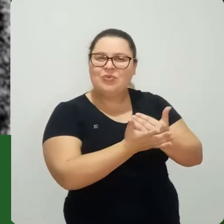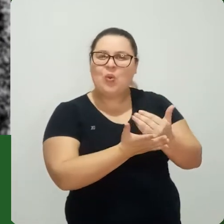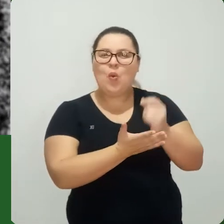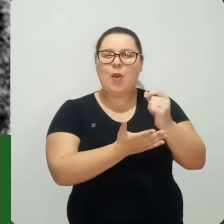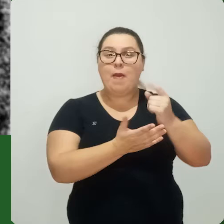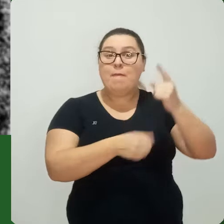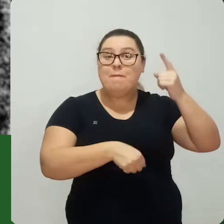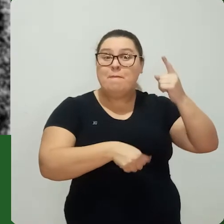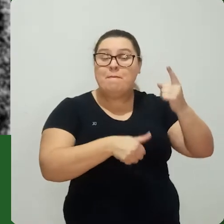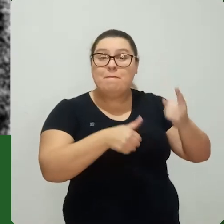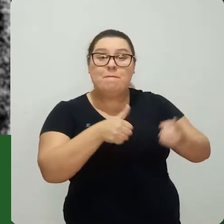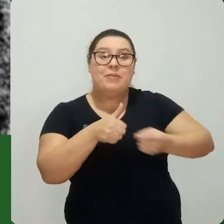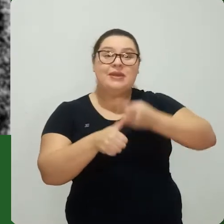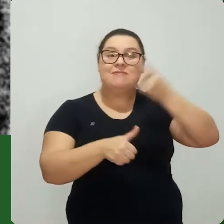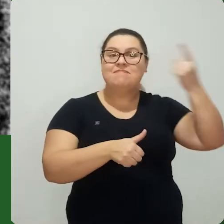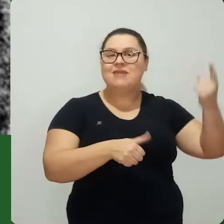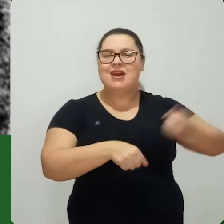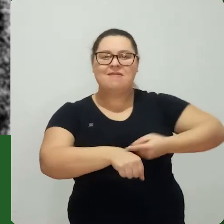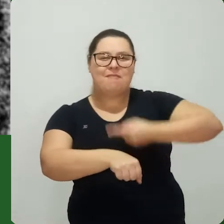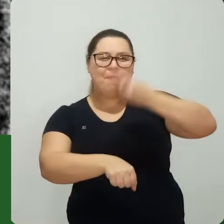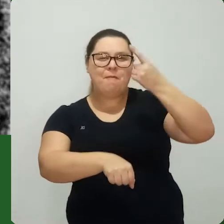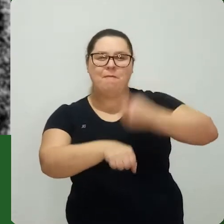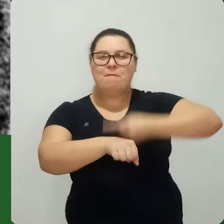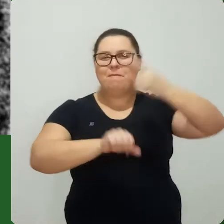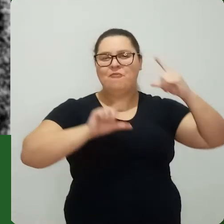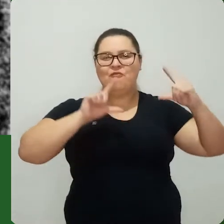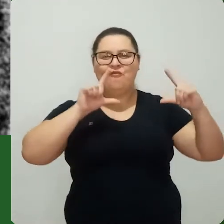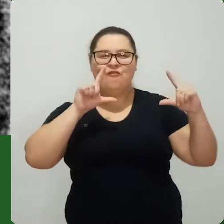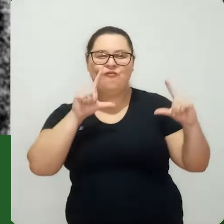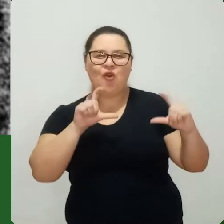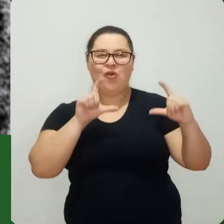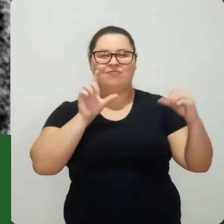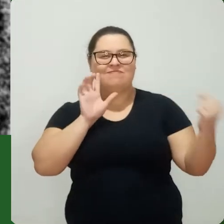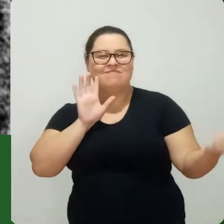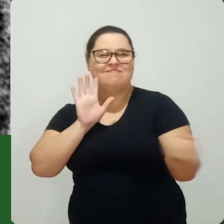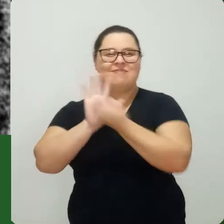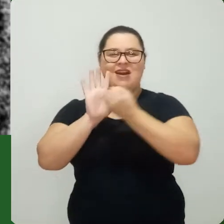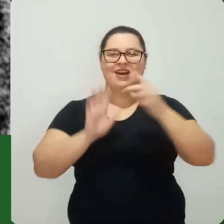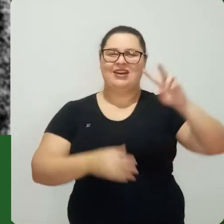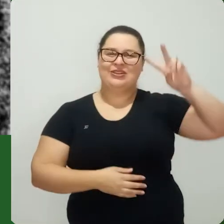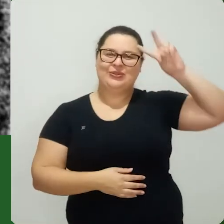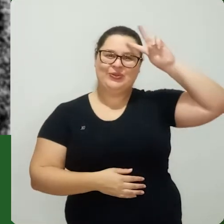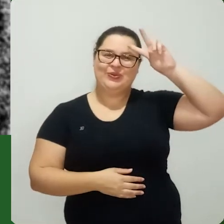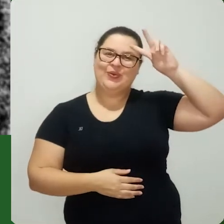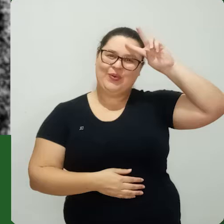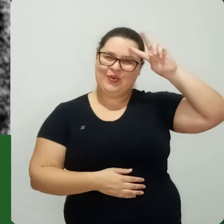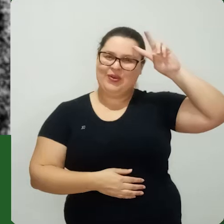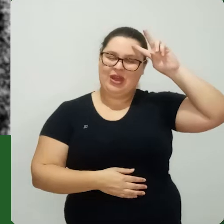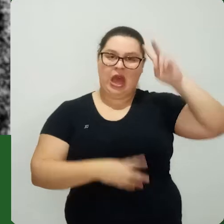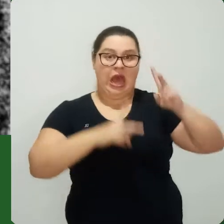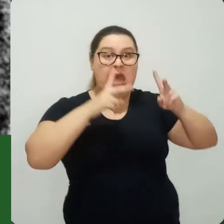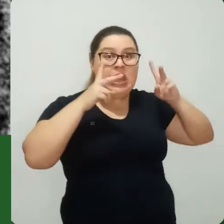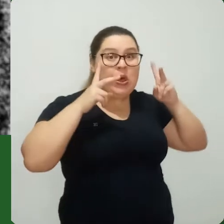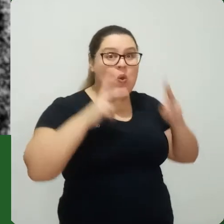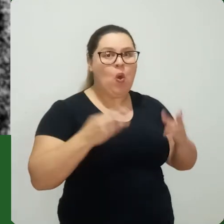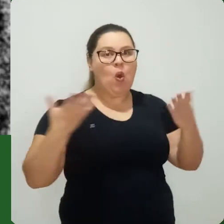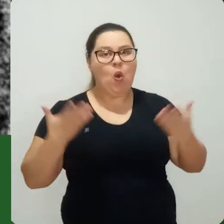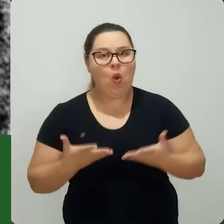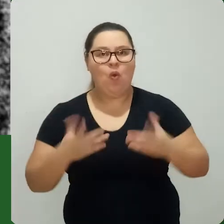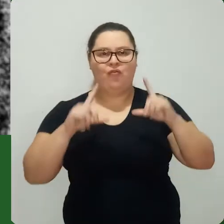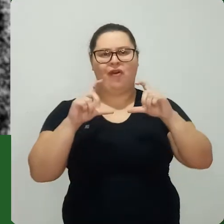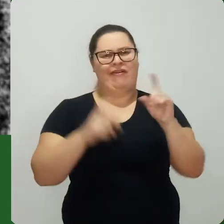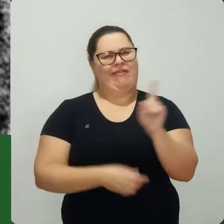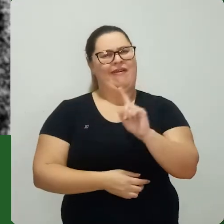Não foi exatamente uma fotografia como a gente tem hoje, né? Claro, foi um processo muito mais rudimentar. Inclusive foi chamado de heliografia, mas não deixa de